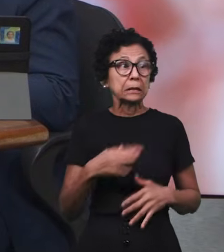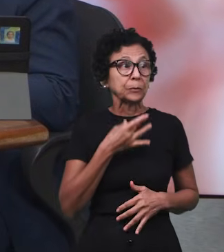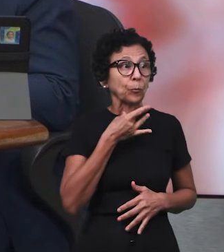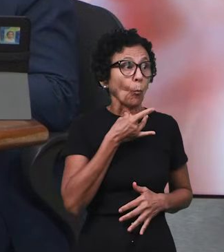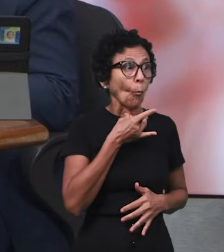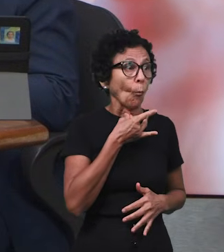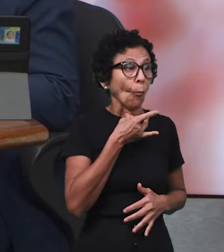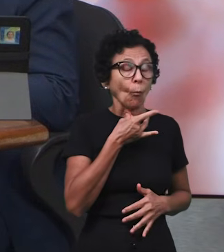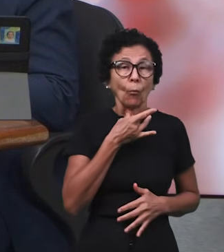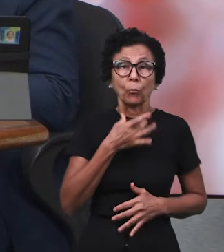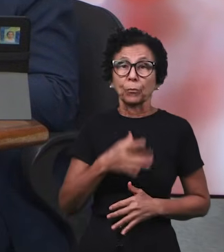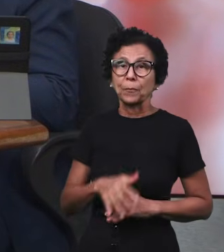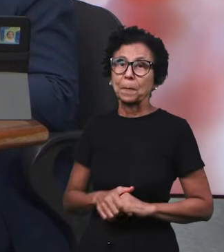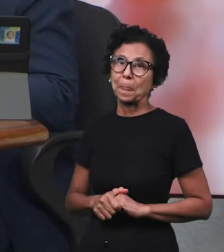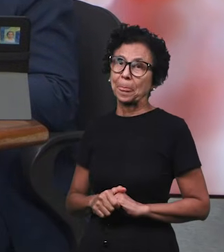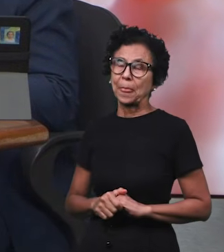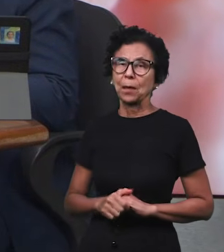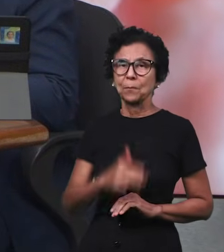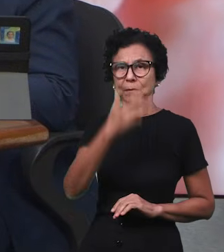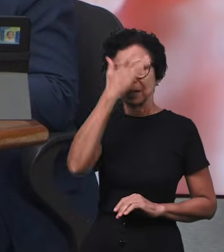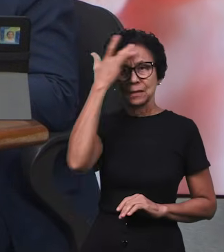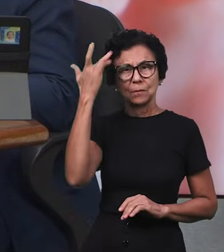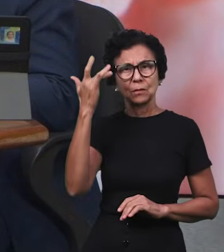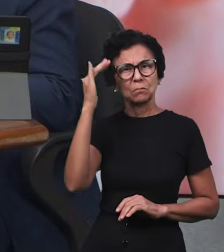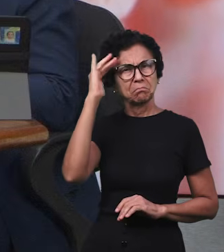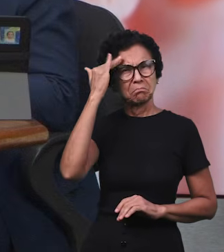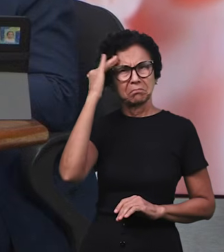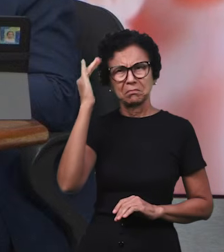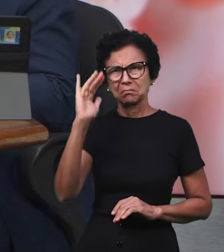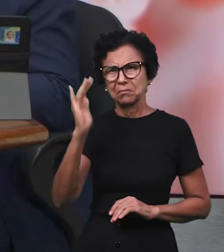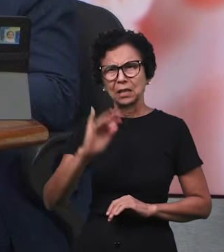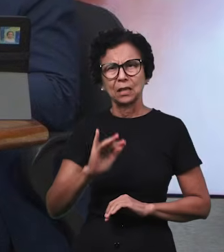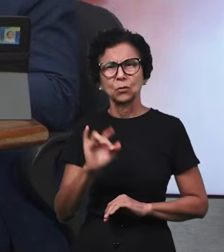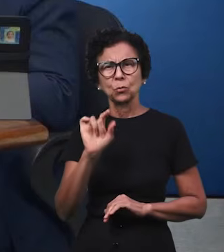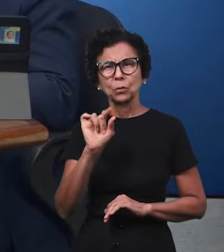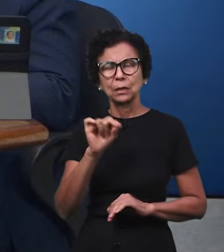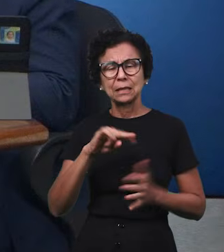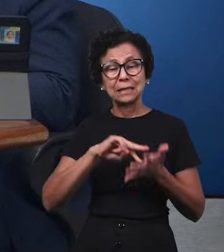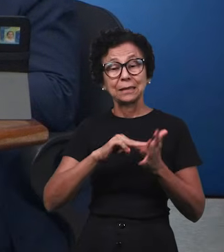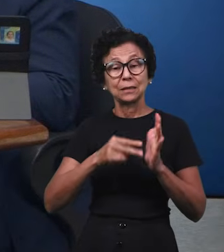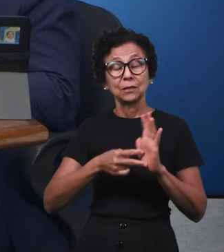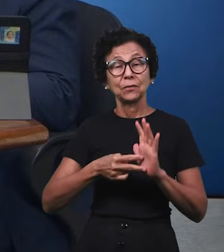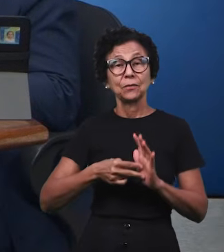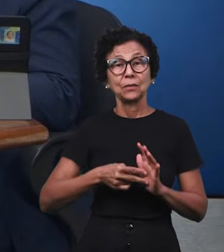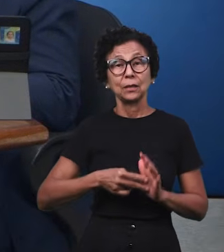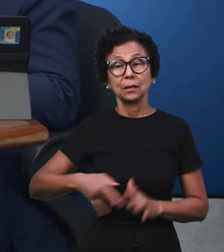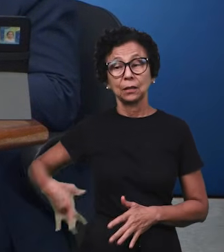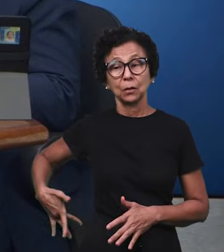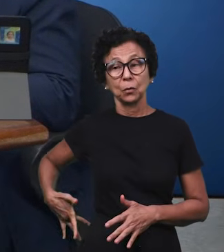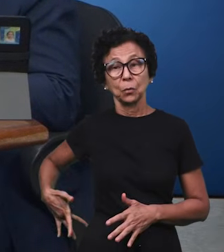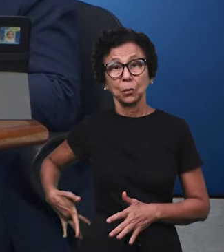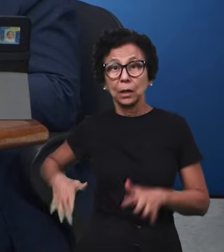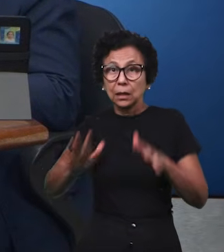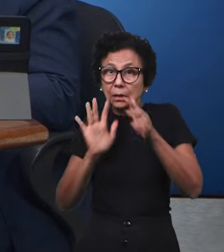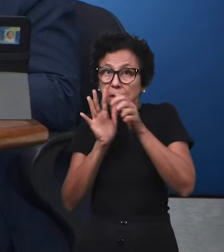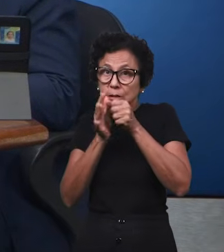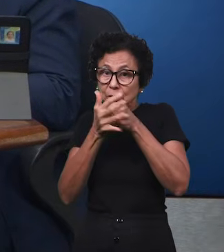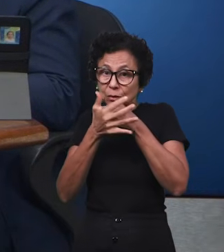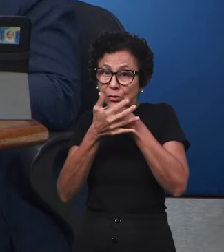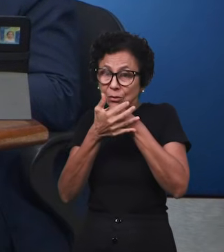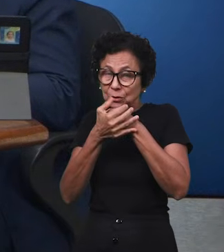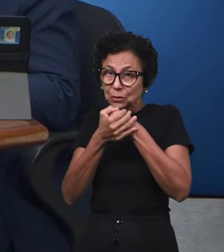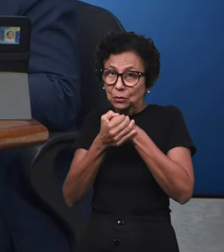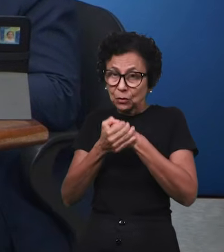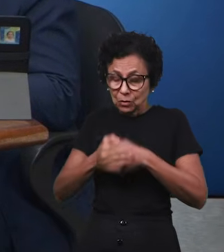as pessoas não entendem muito o funcionamento dos rins, porque os rins, eles são órgãos que ficam bem escondidinhos dentro do abdômen, na cavidade